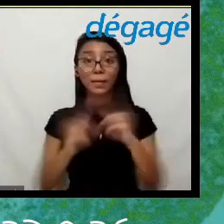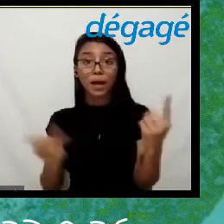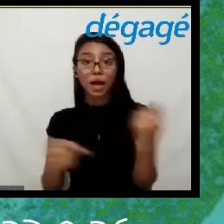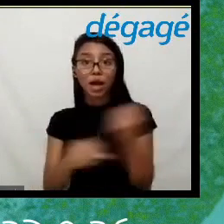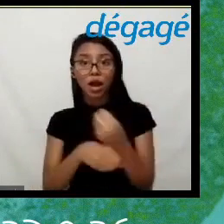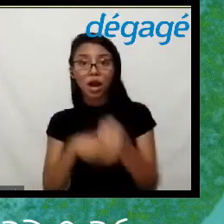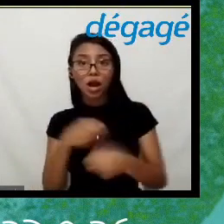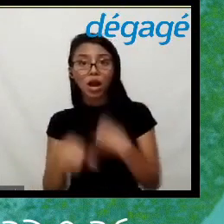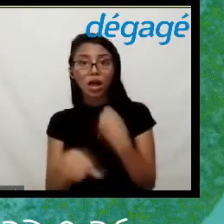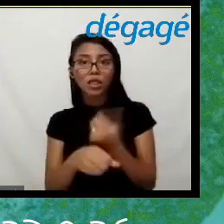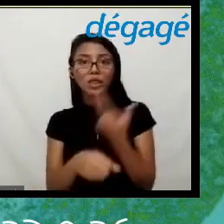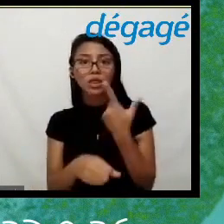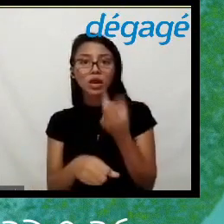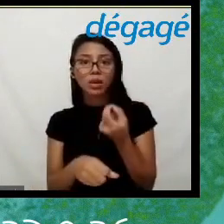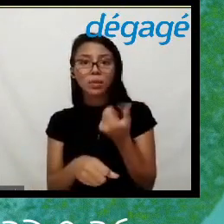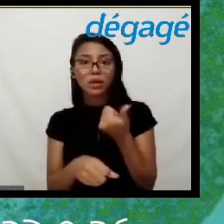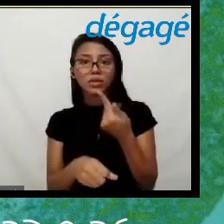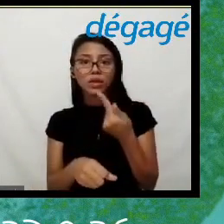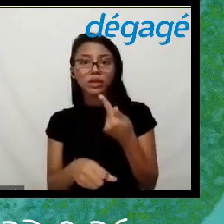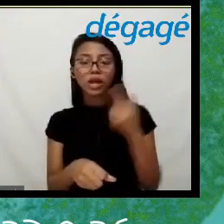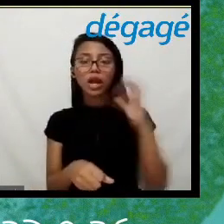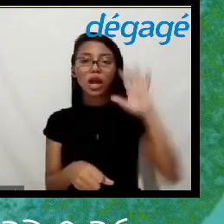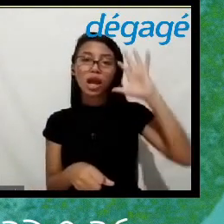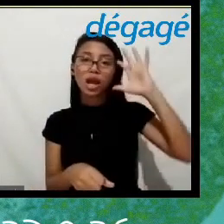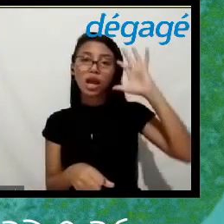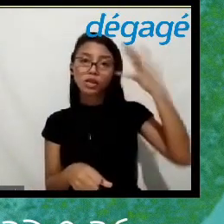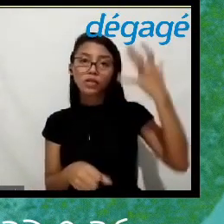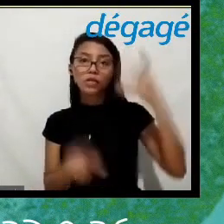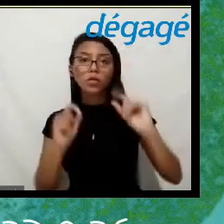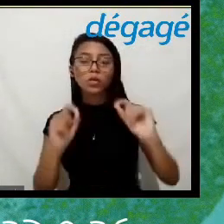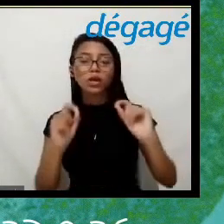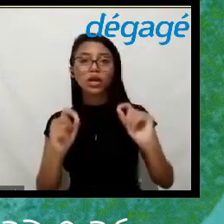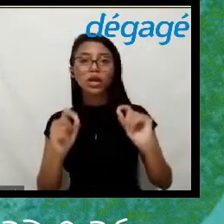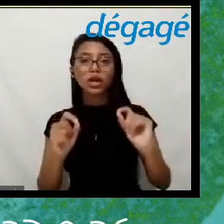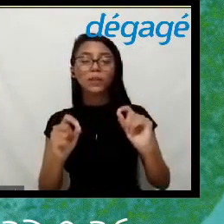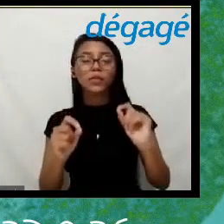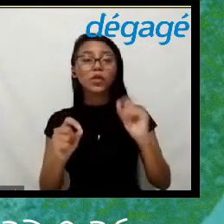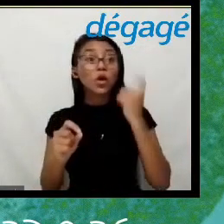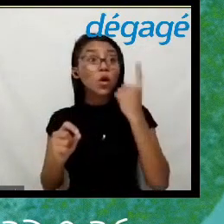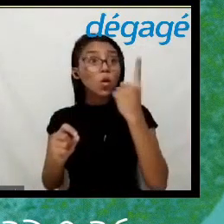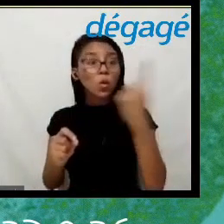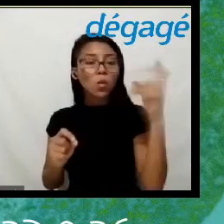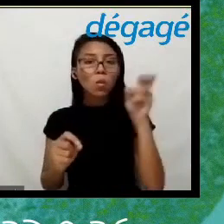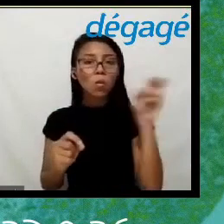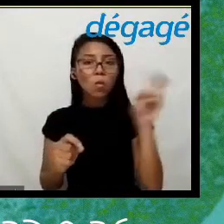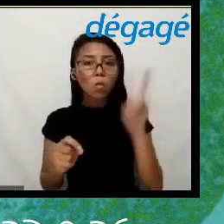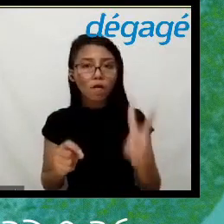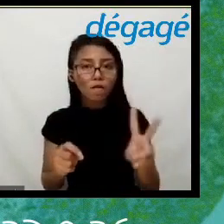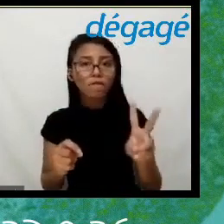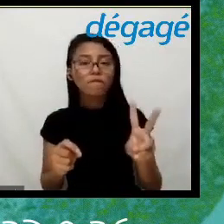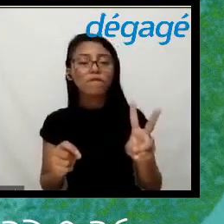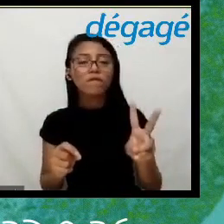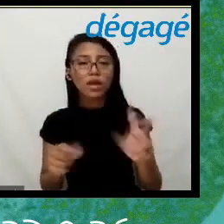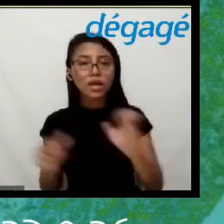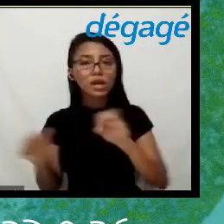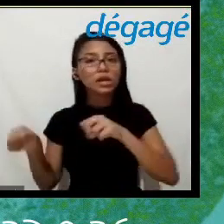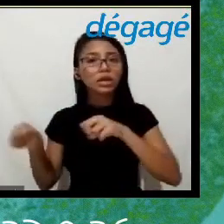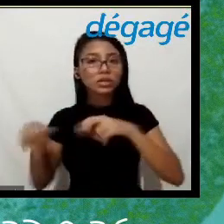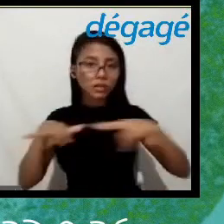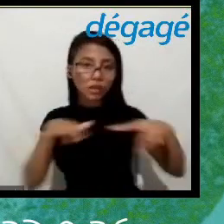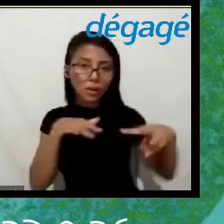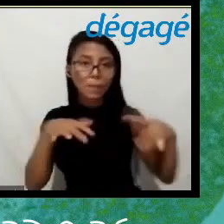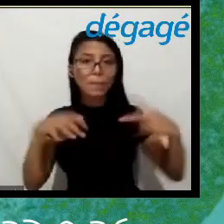encontros de teatro passariam só para uma vez na semana, sempre às quintas. E aí, como eu trabalho às quintas, eu tive que sair do projeto. Foi